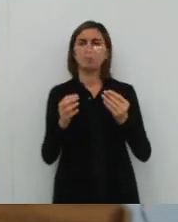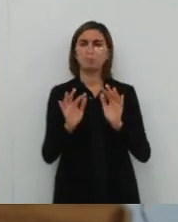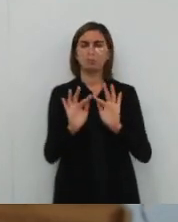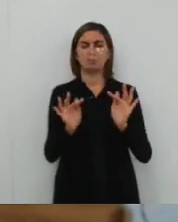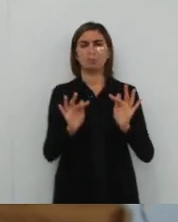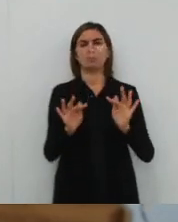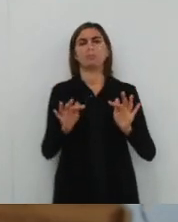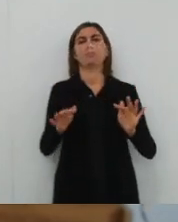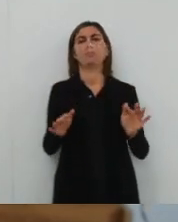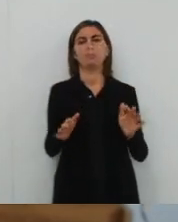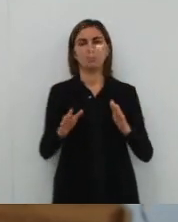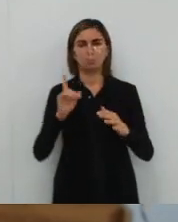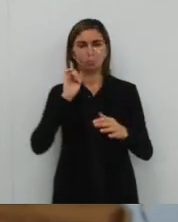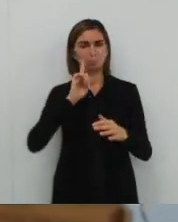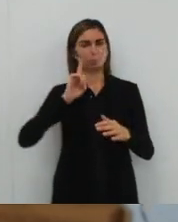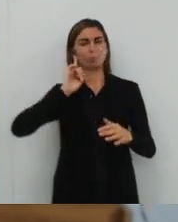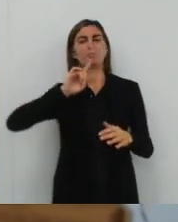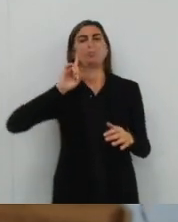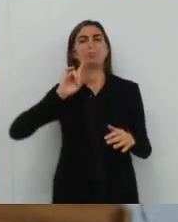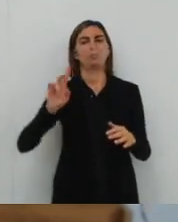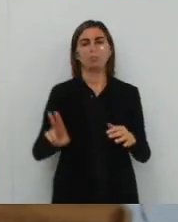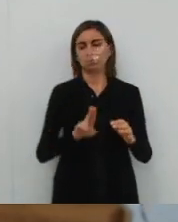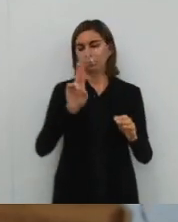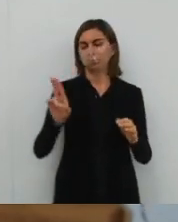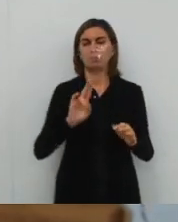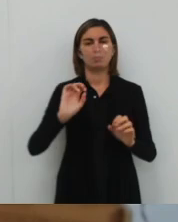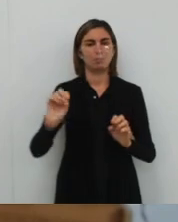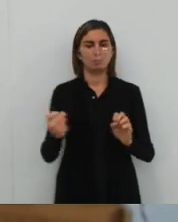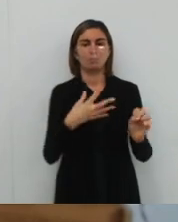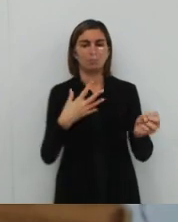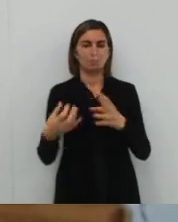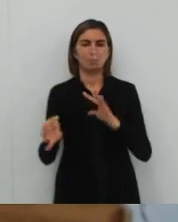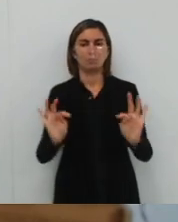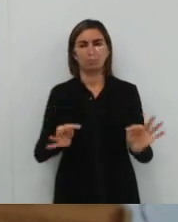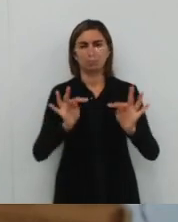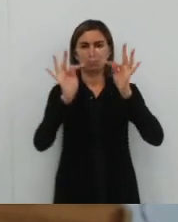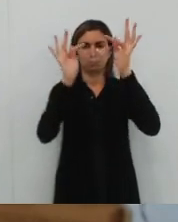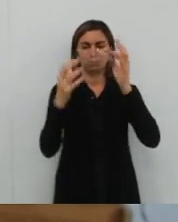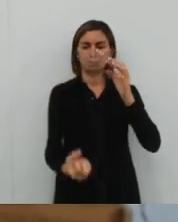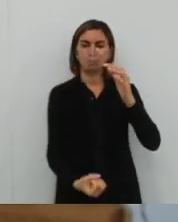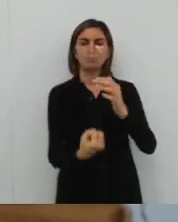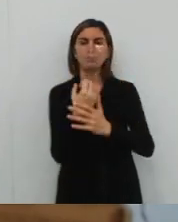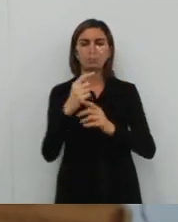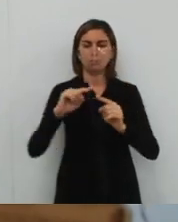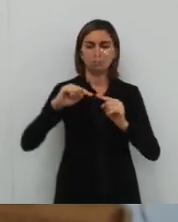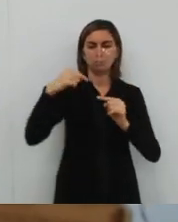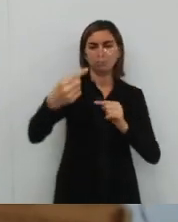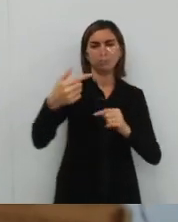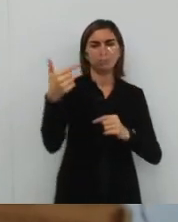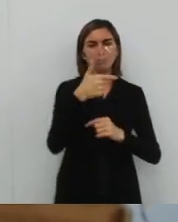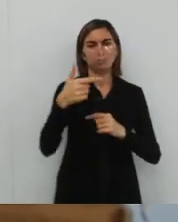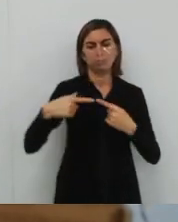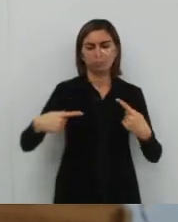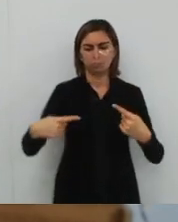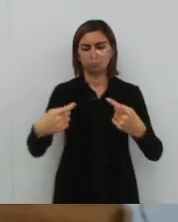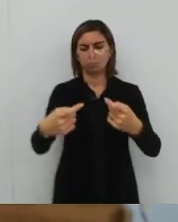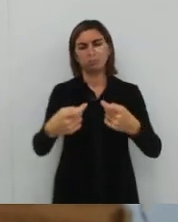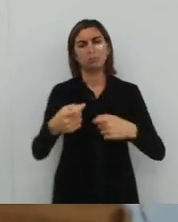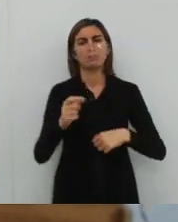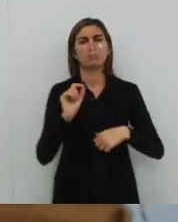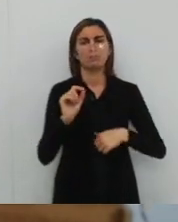Simplesmente, os Estados Unidos utilizou as novas tecnologias que surgiram pós-Segunda Guerra